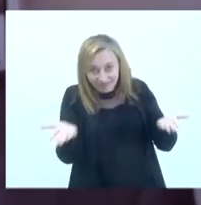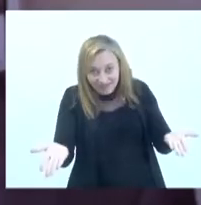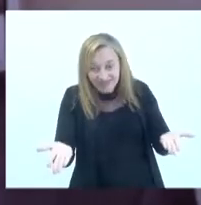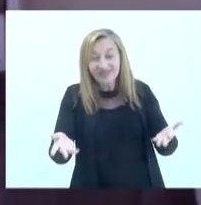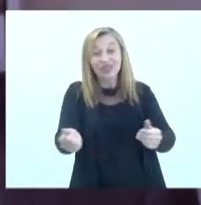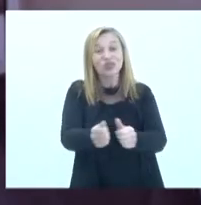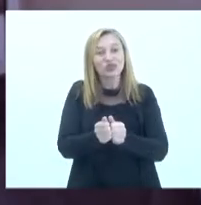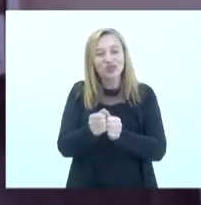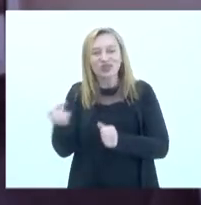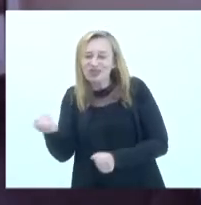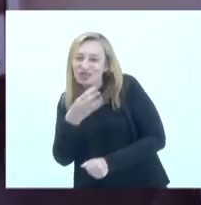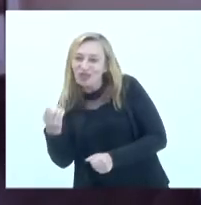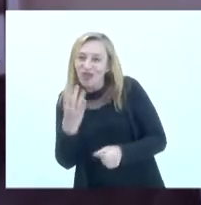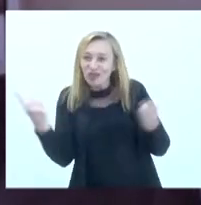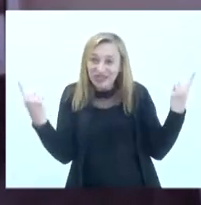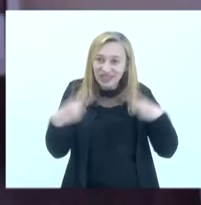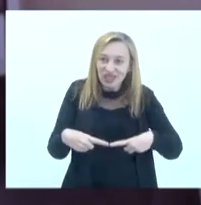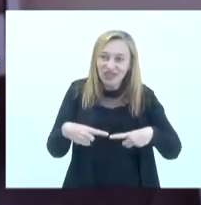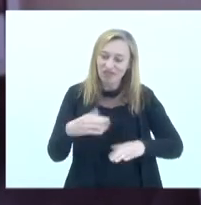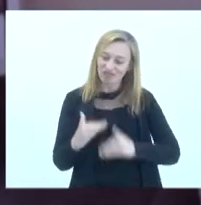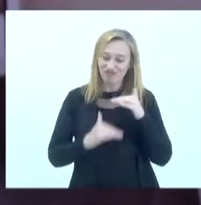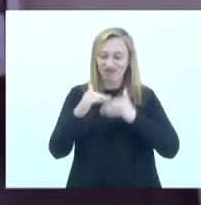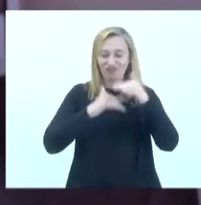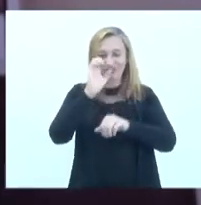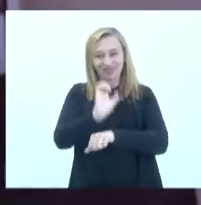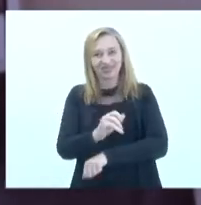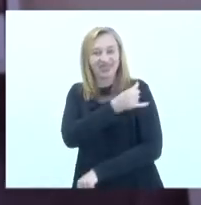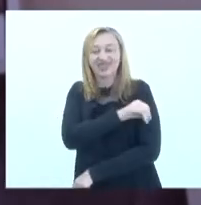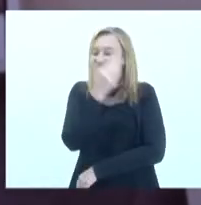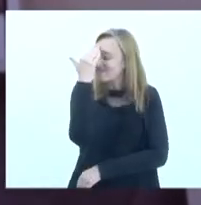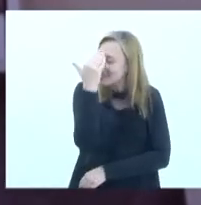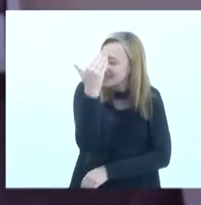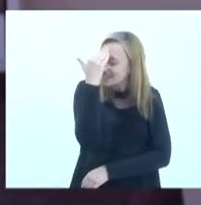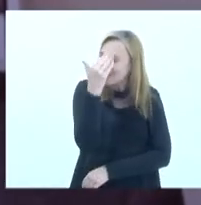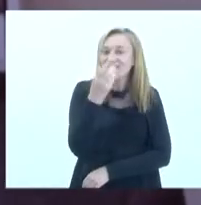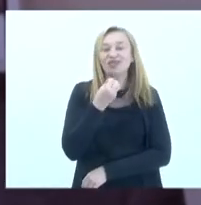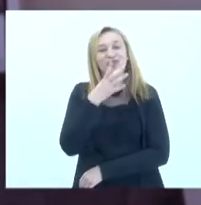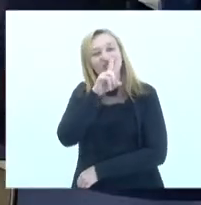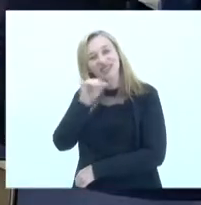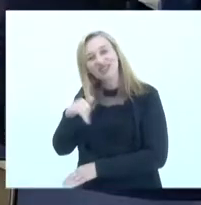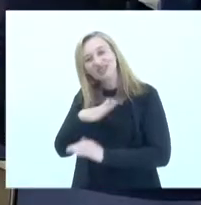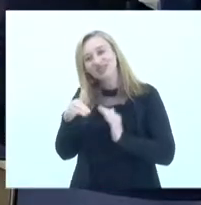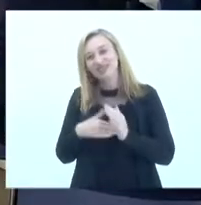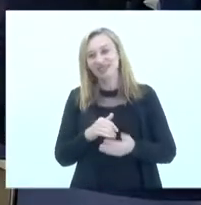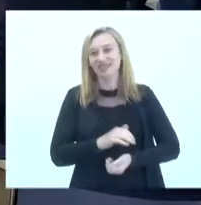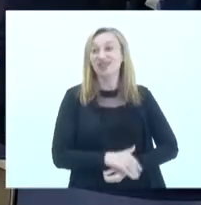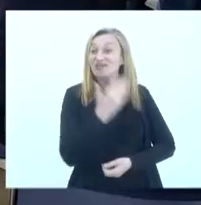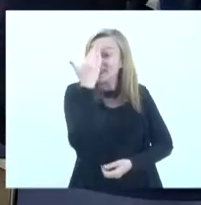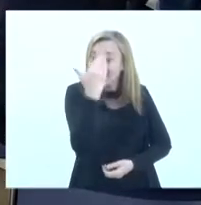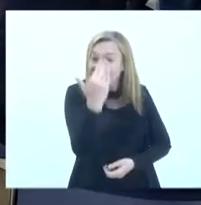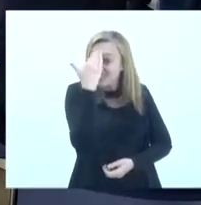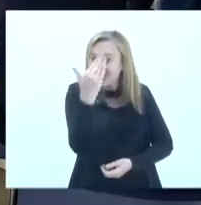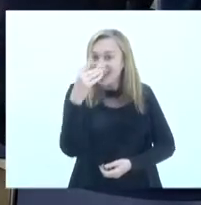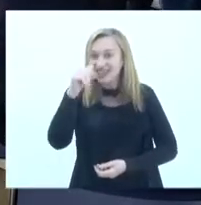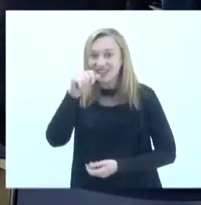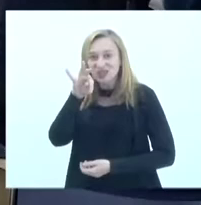Estaremos juntos em novos desafios para o desenvolvimento do Estado do Rio de Janeiro. Muito obrigado e bom dia a todos. Obrigado,